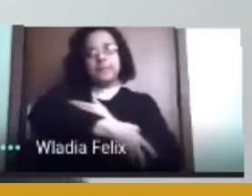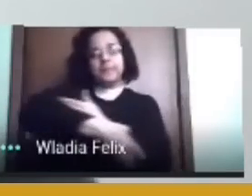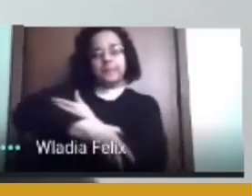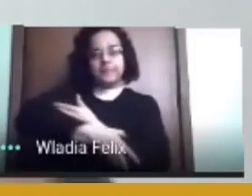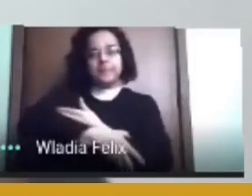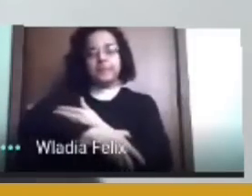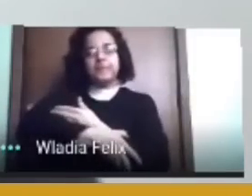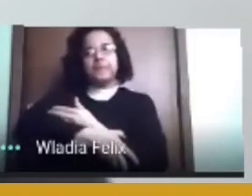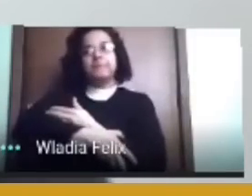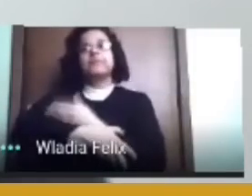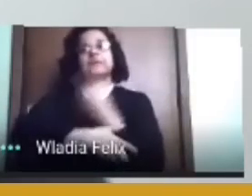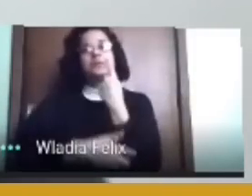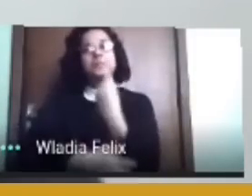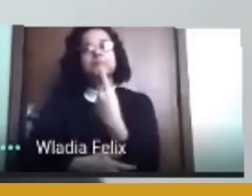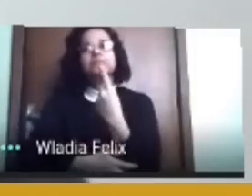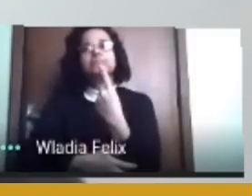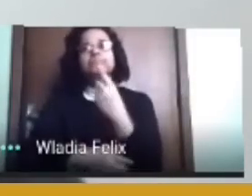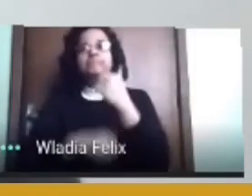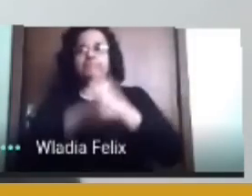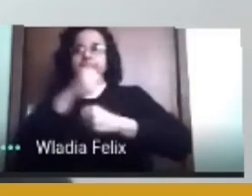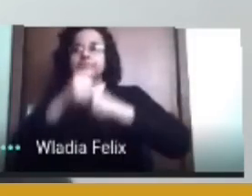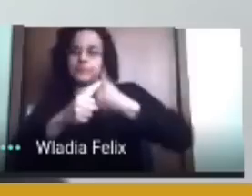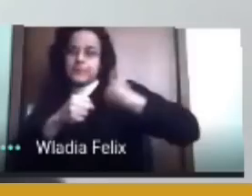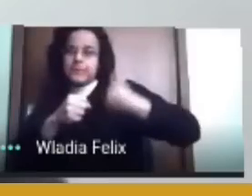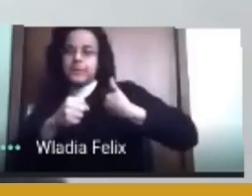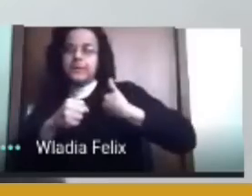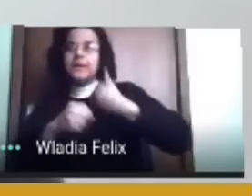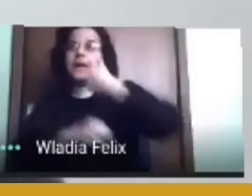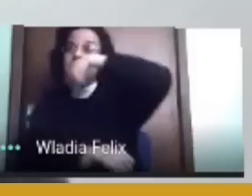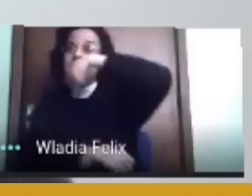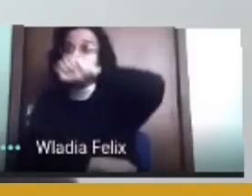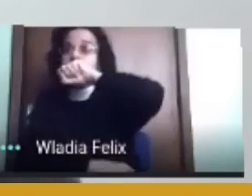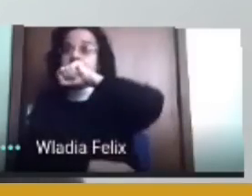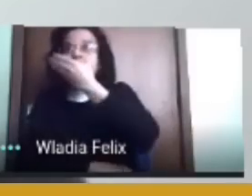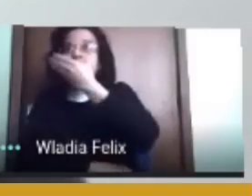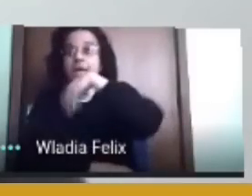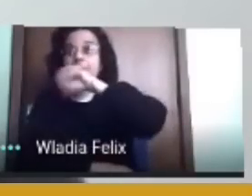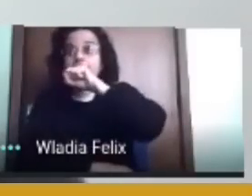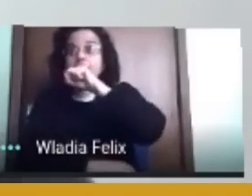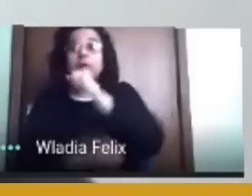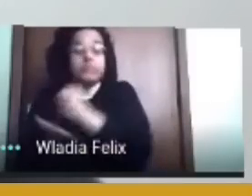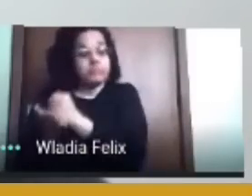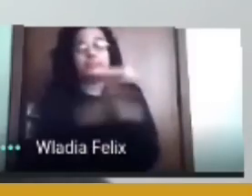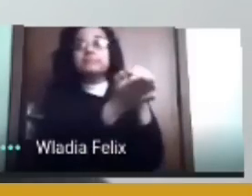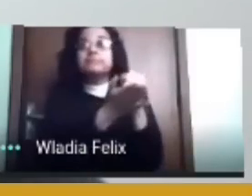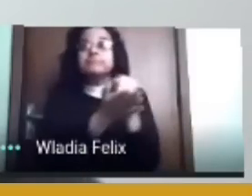uma ideia de que cenário que eu estou falando, né? A